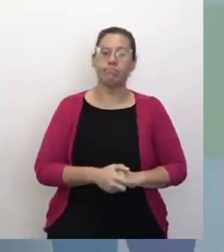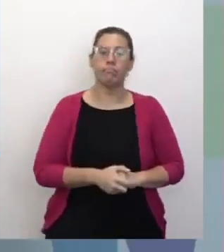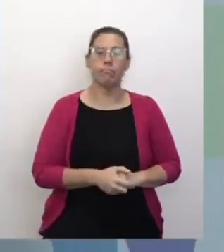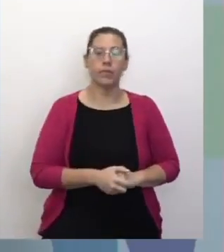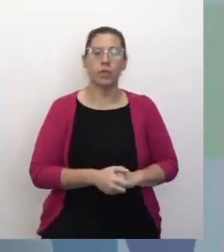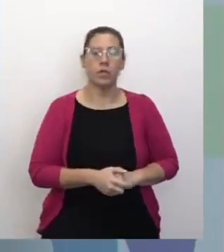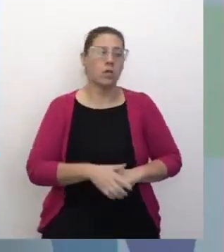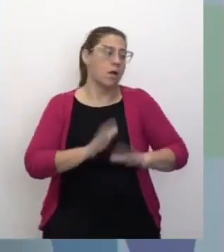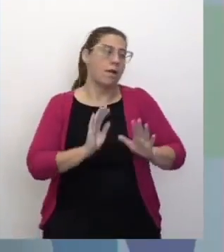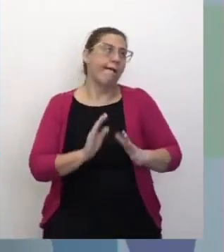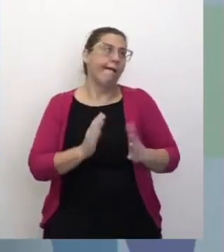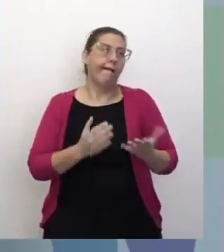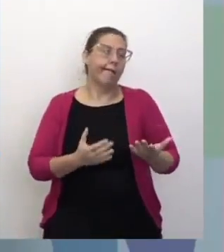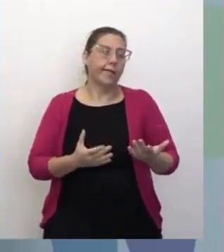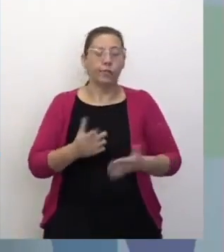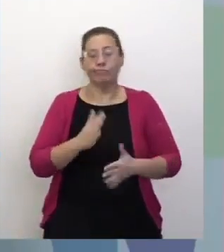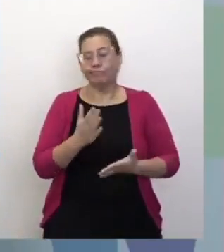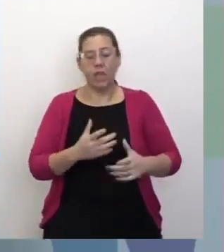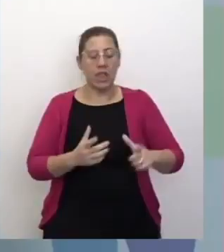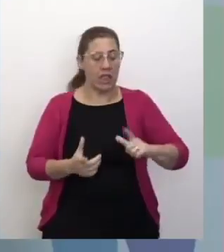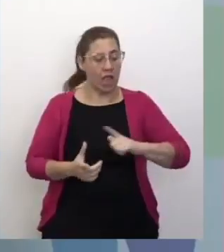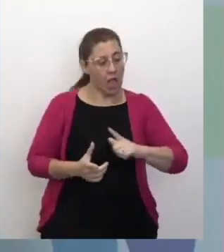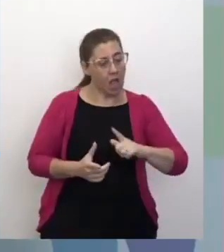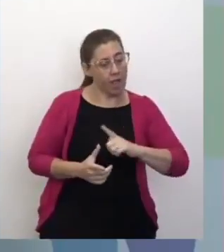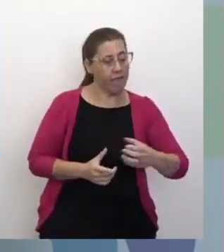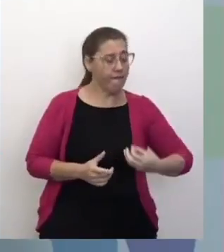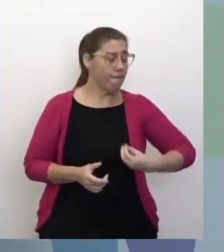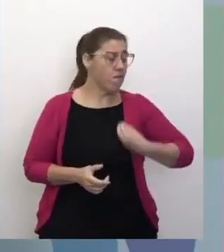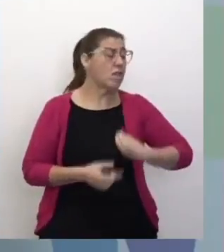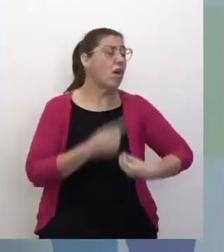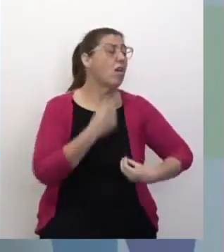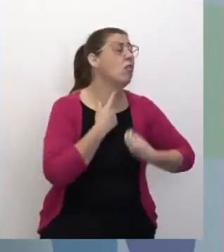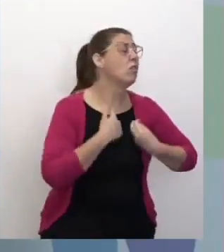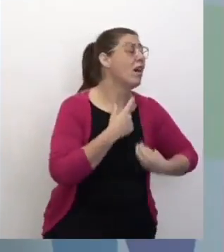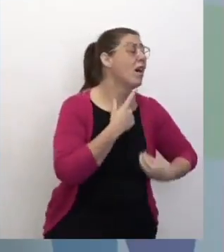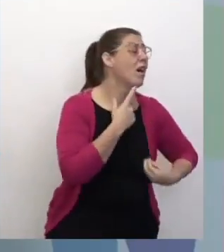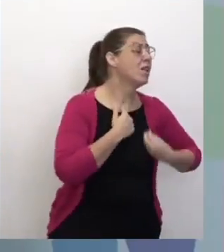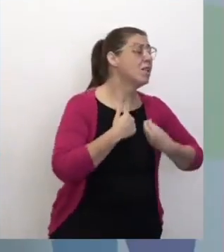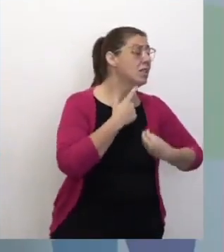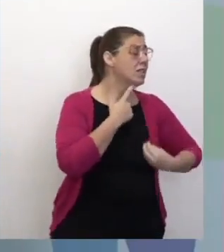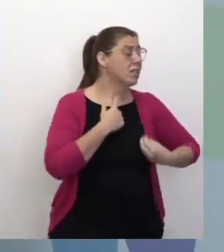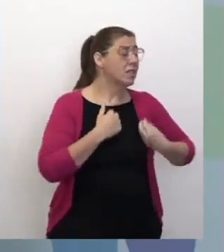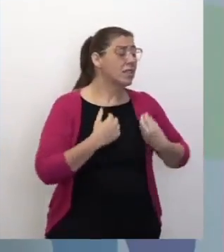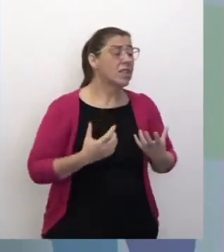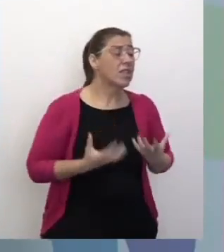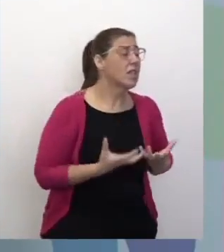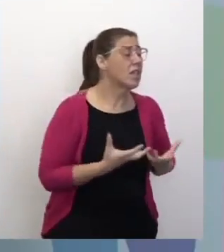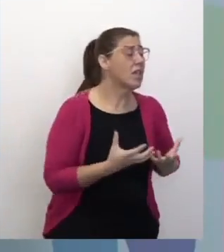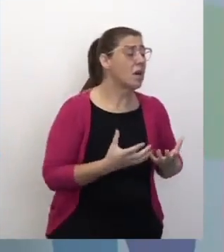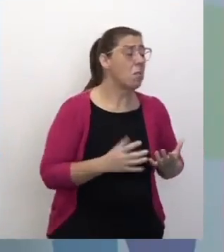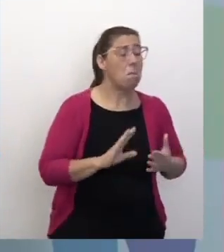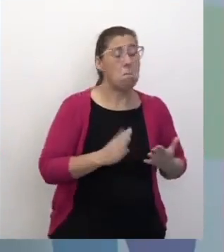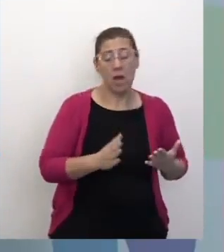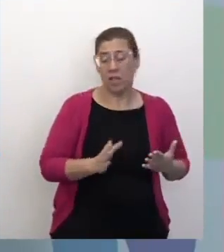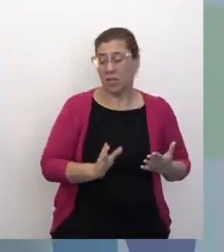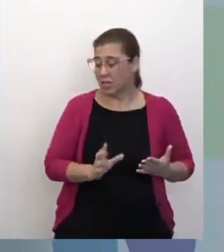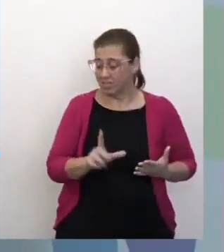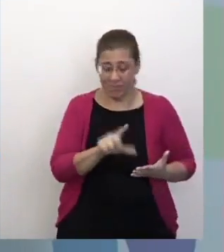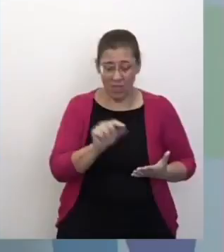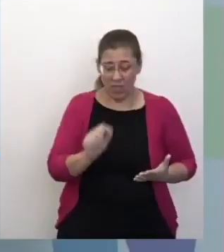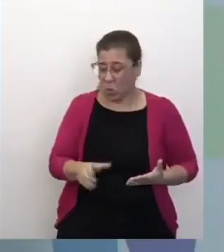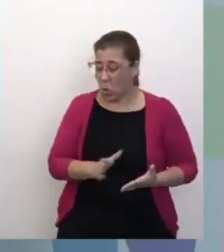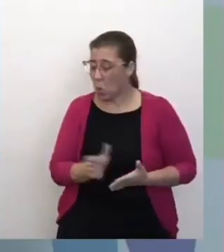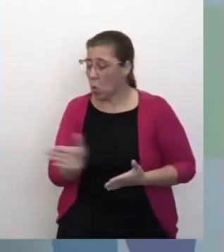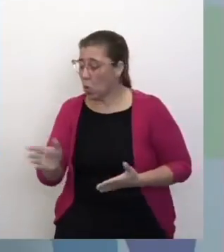seguiu a vida que ela queria e teve teve filhos, casou, e um dia ela decide ir embora de casa, ir embora. E